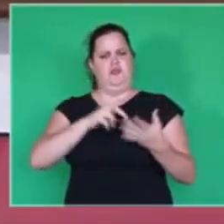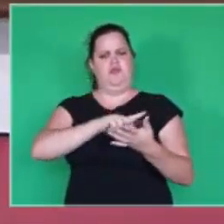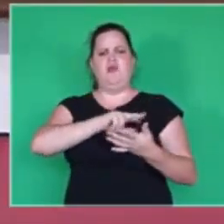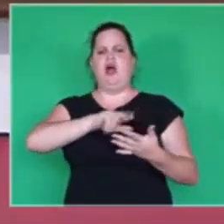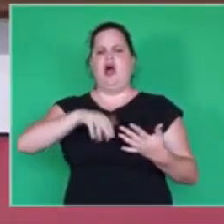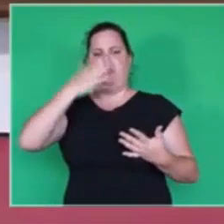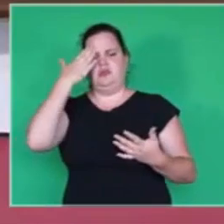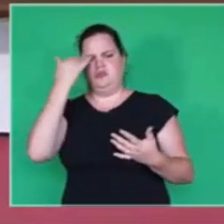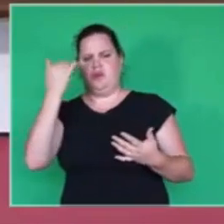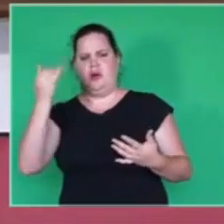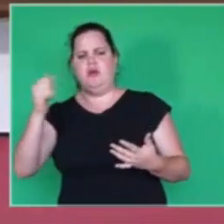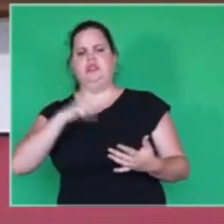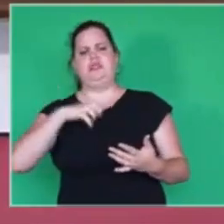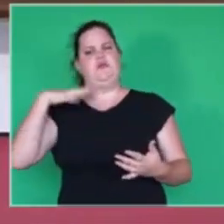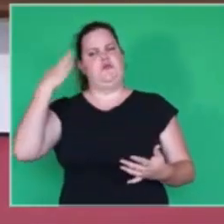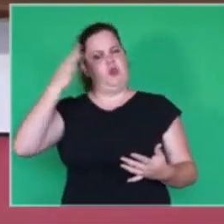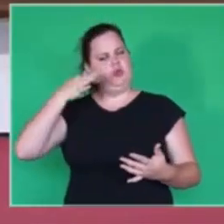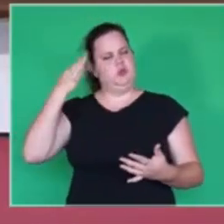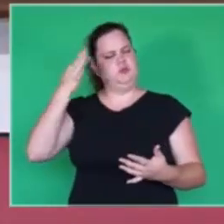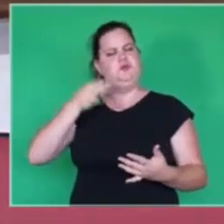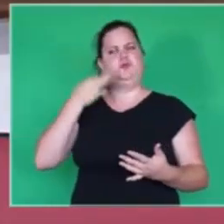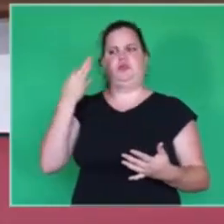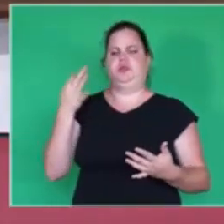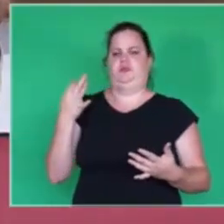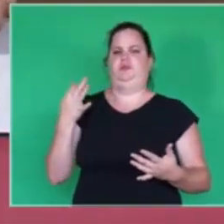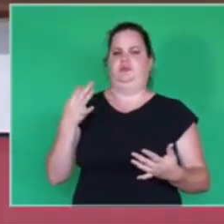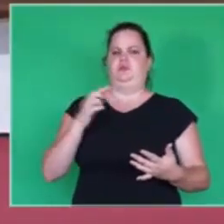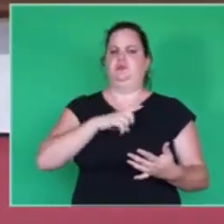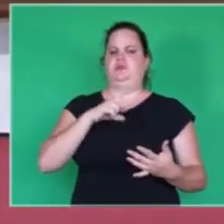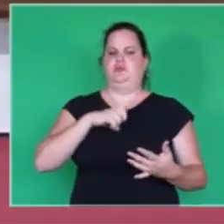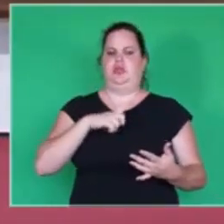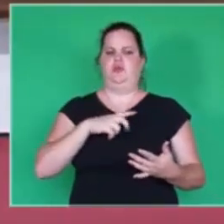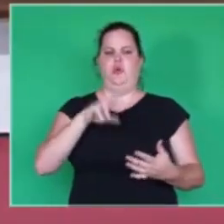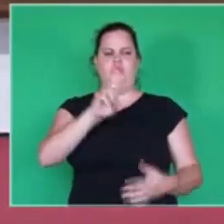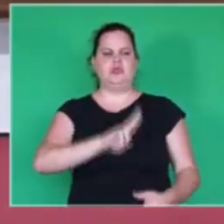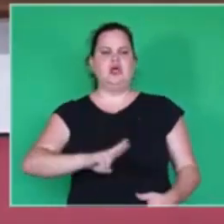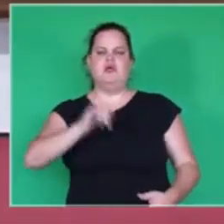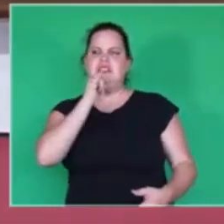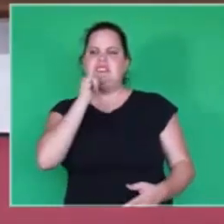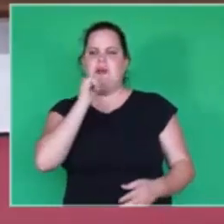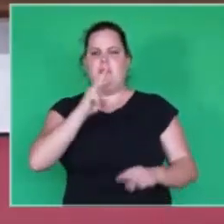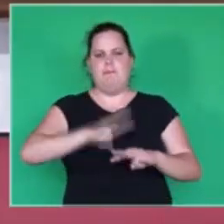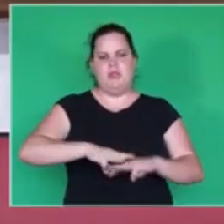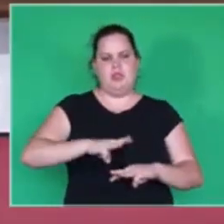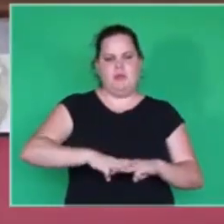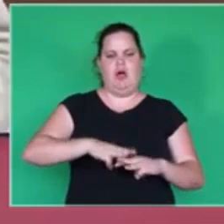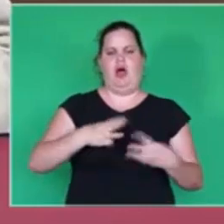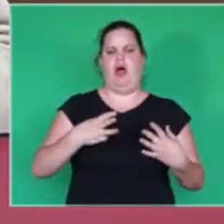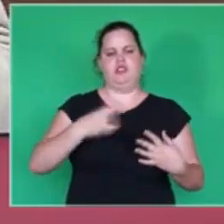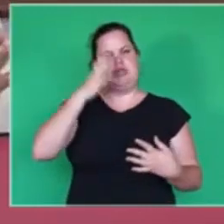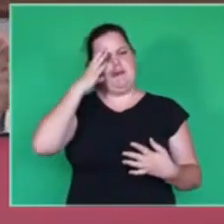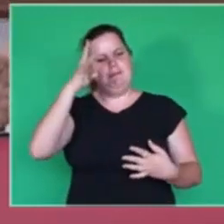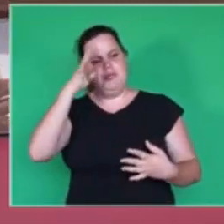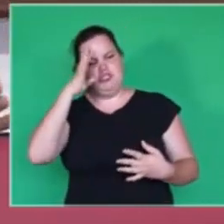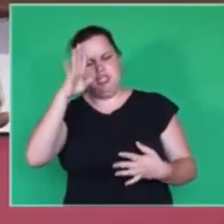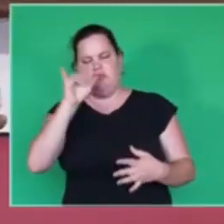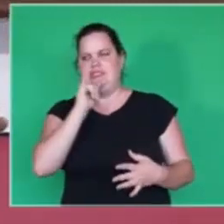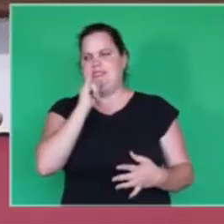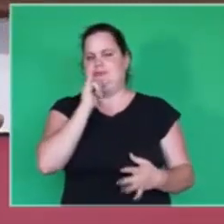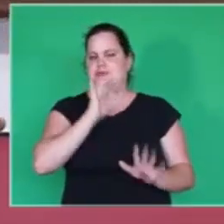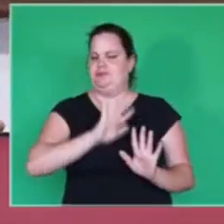algumas filosofias, inclusive usando matemática. Então eles imaginavam, por exemplo,